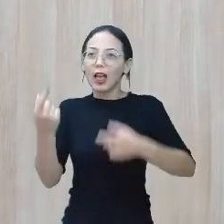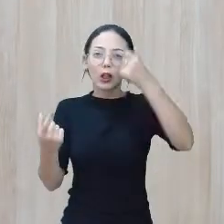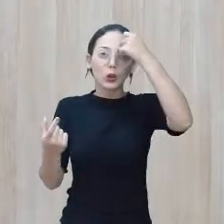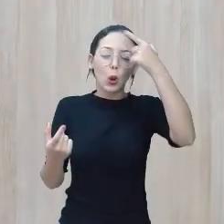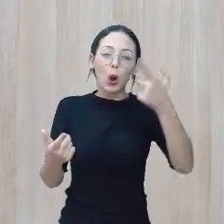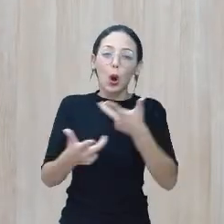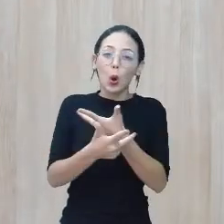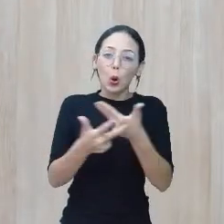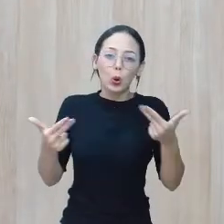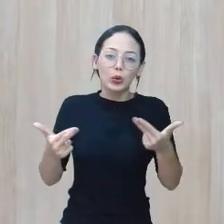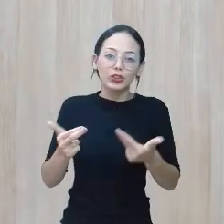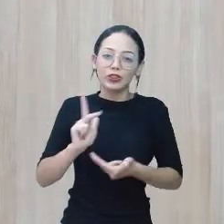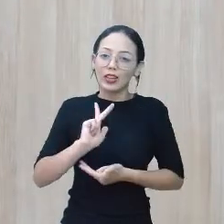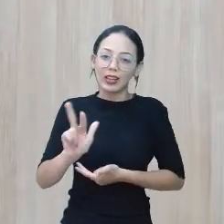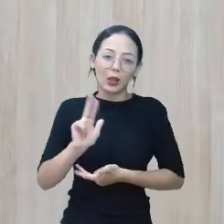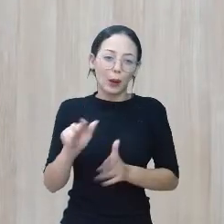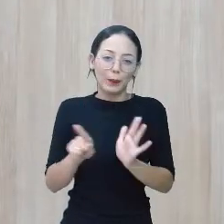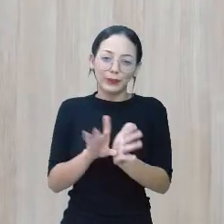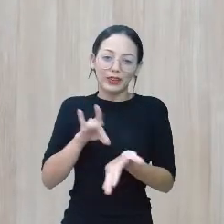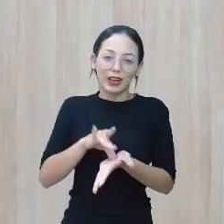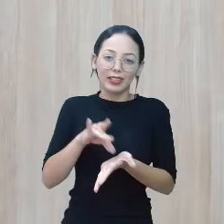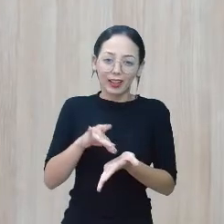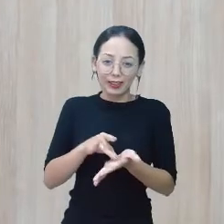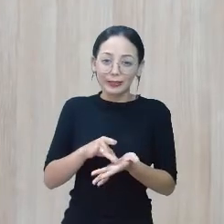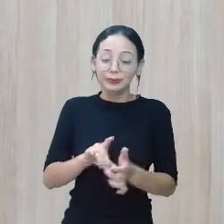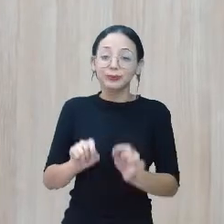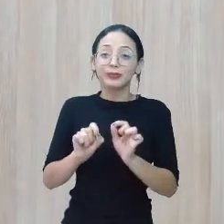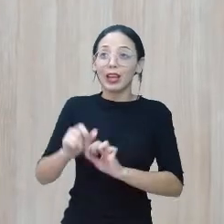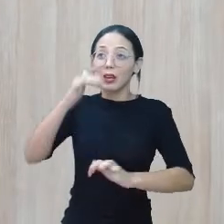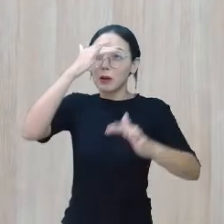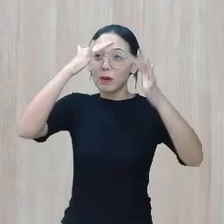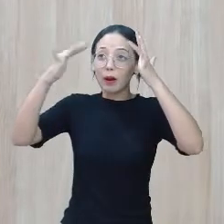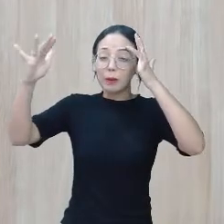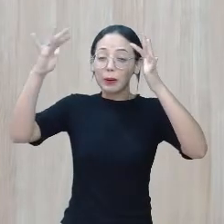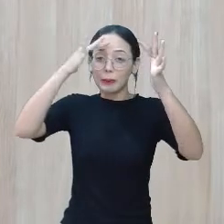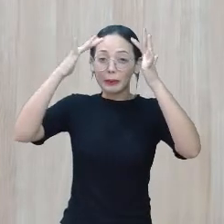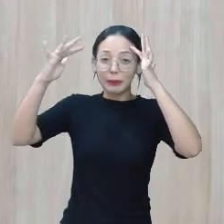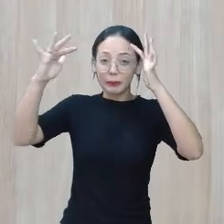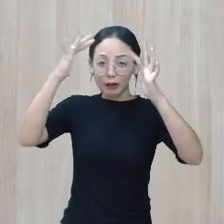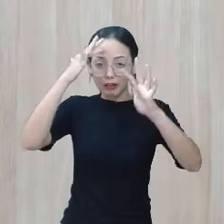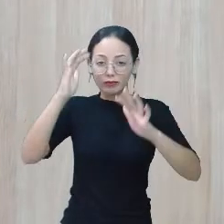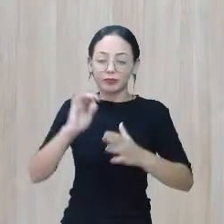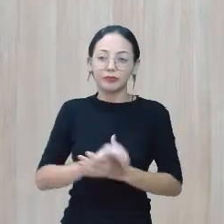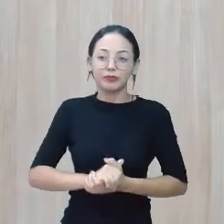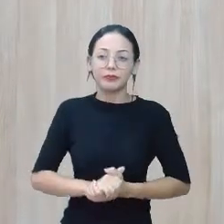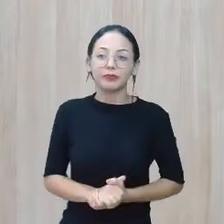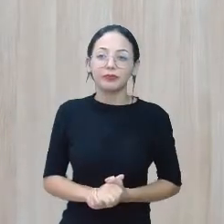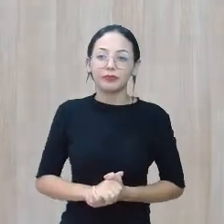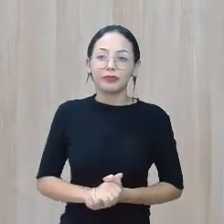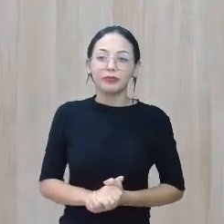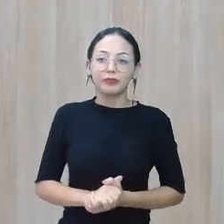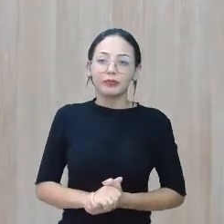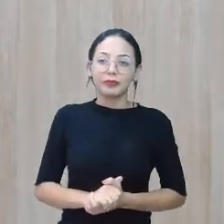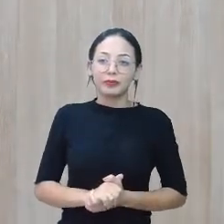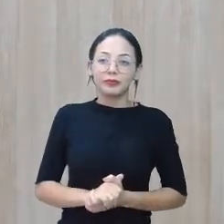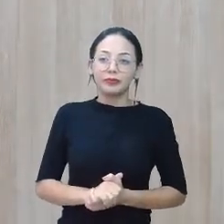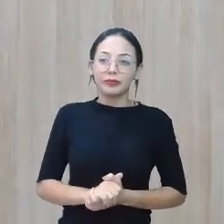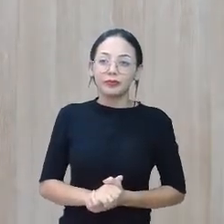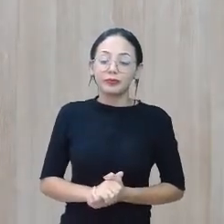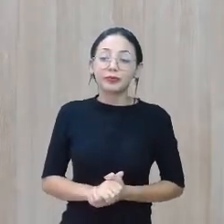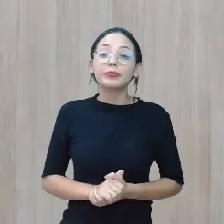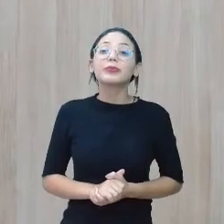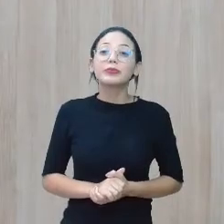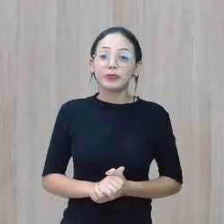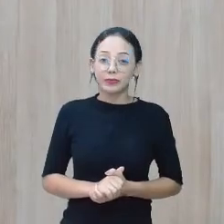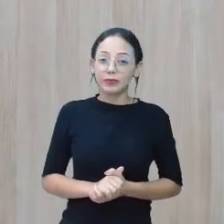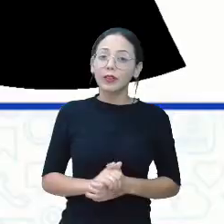não existem na minha realidade, eu chamo de elemento fantástico ou elemento de fantasia. Tá certo? O